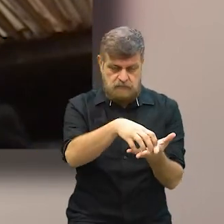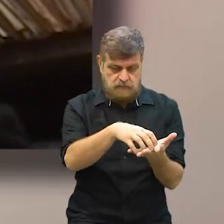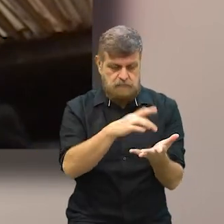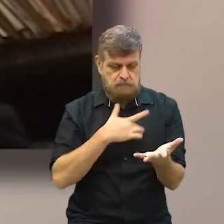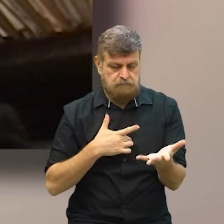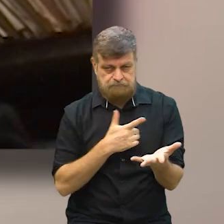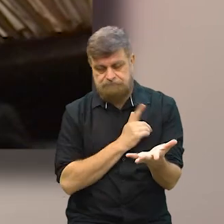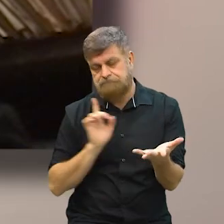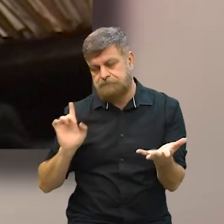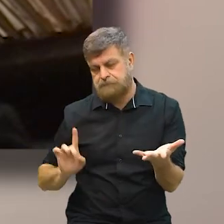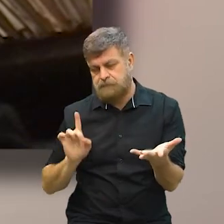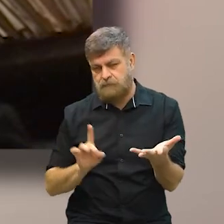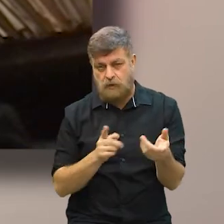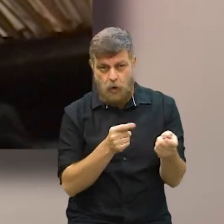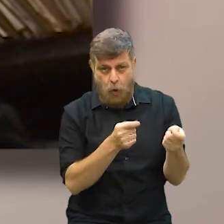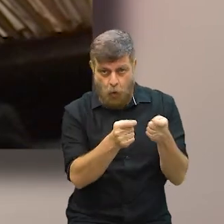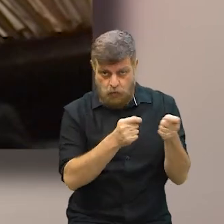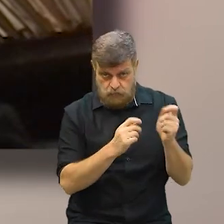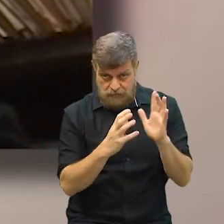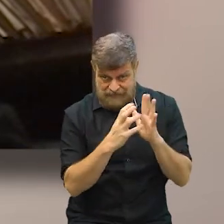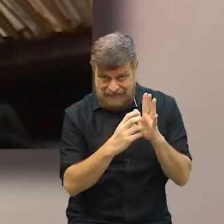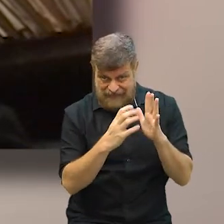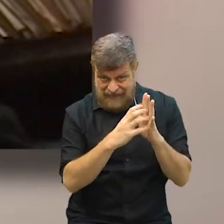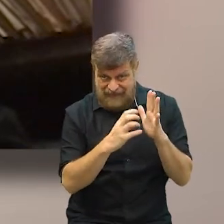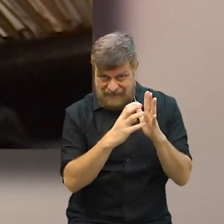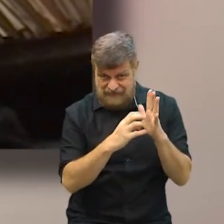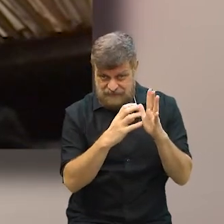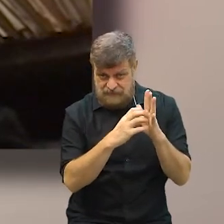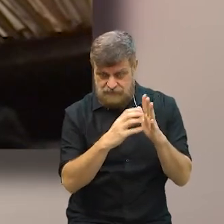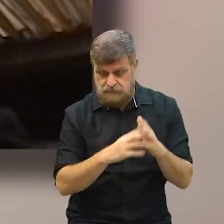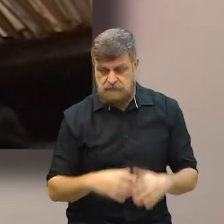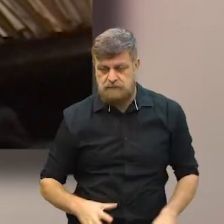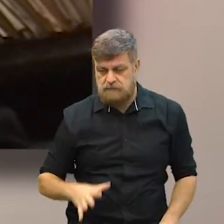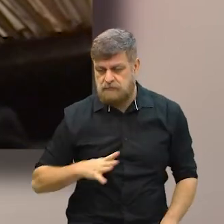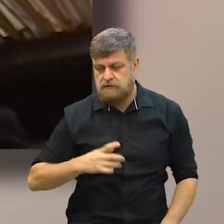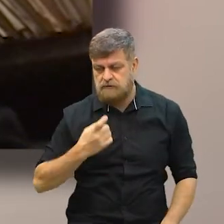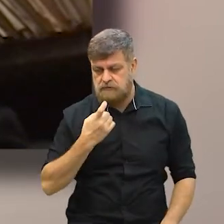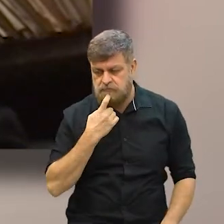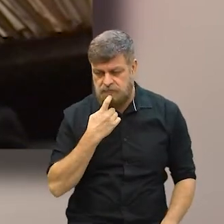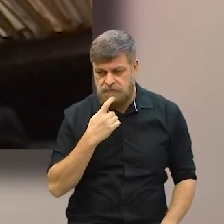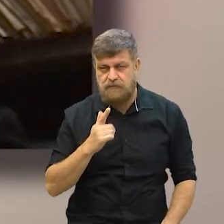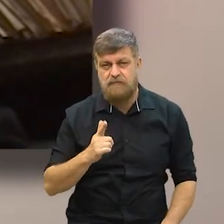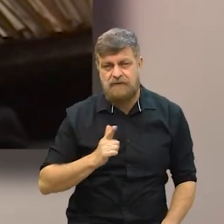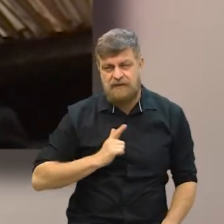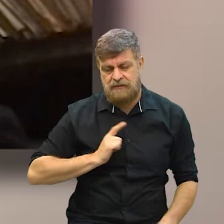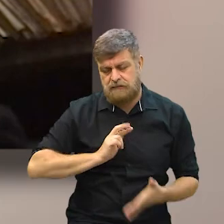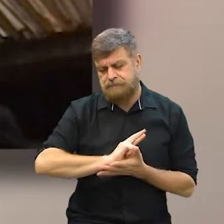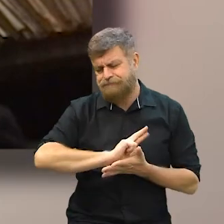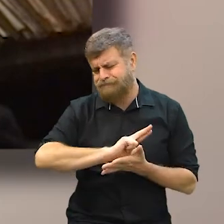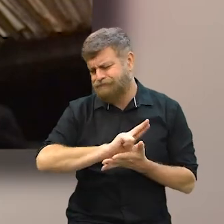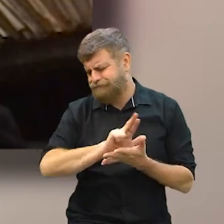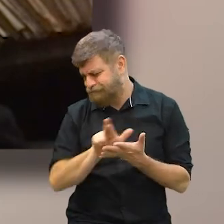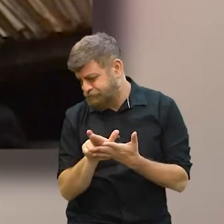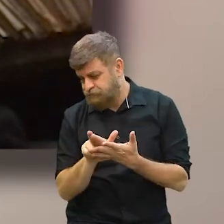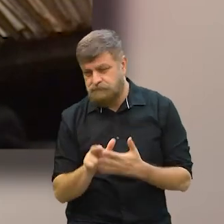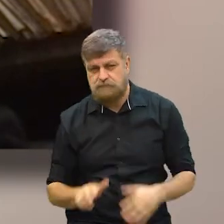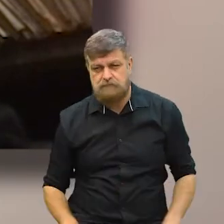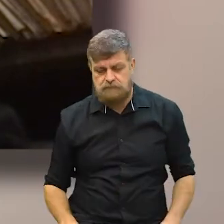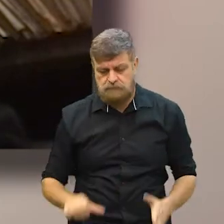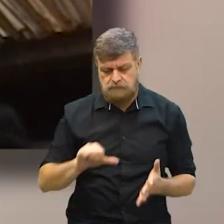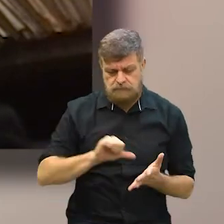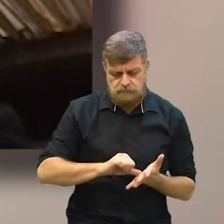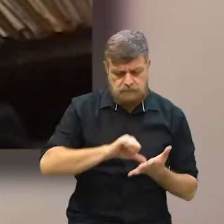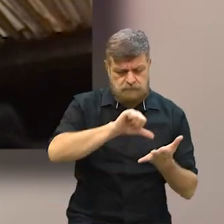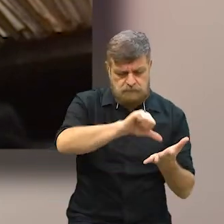de tratamento e controle da AIDS. Campinas deve ter várias,